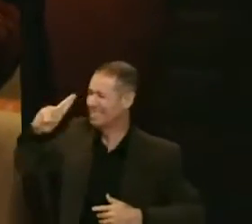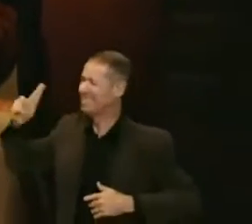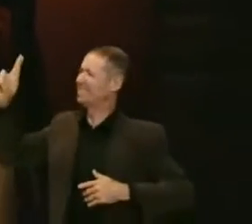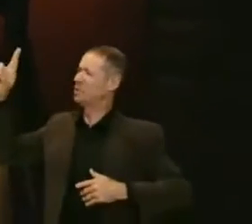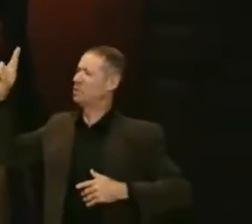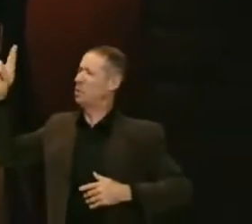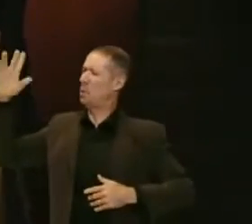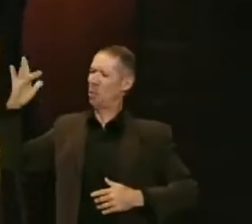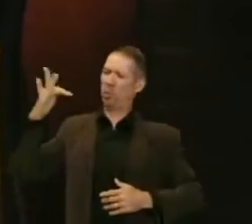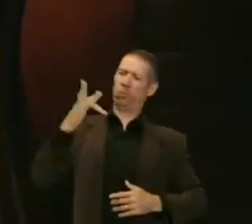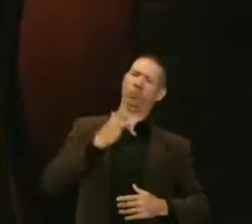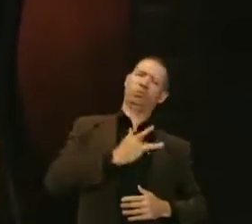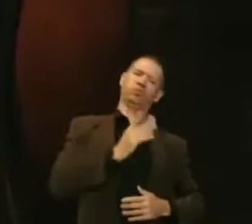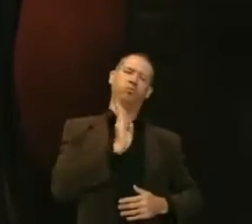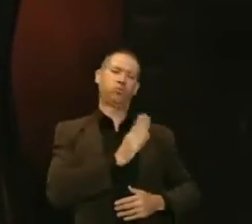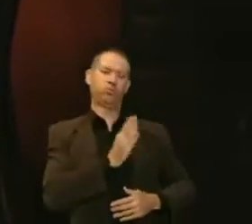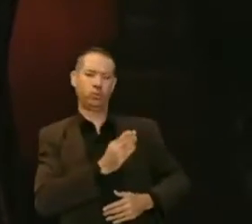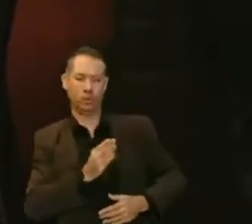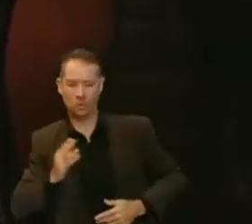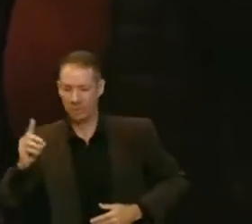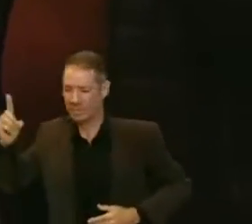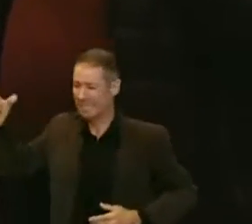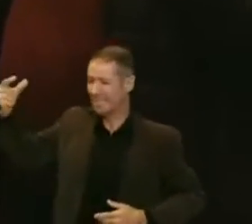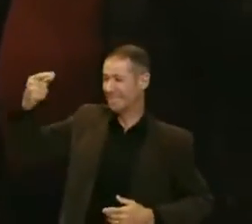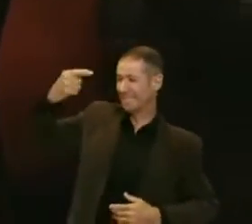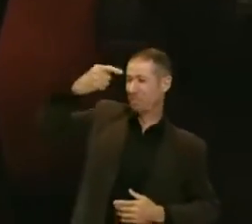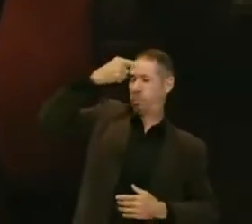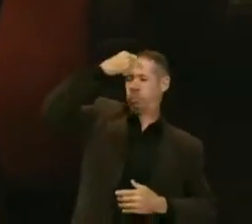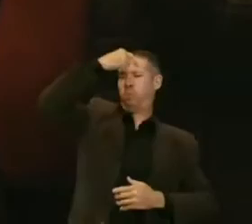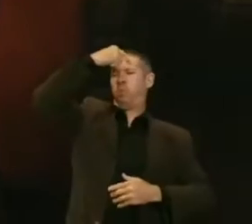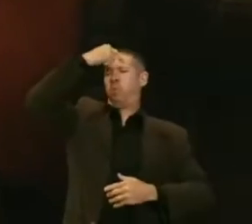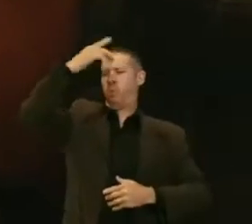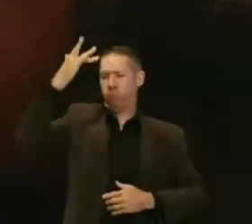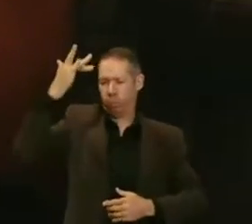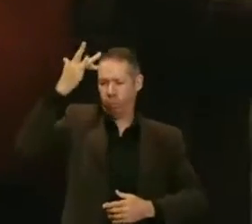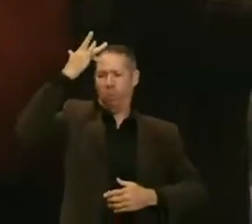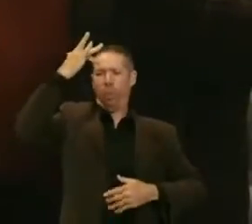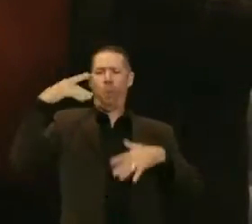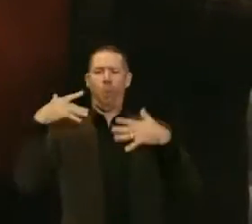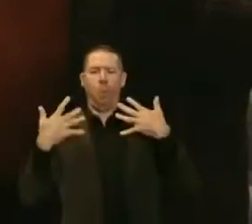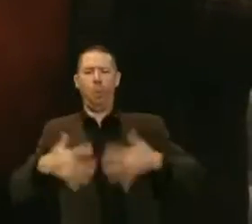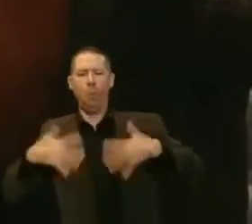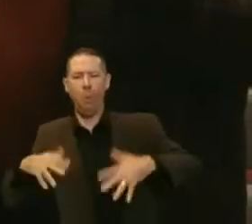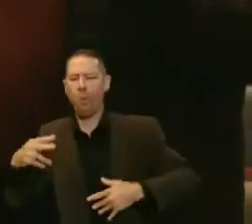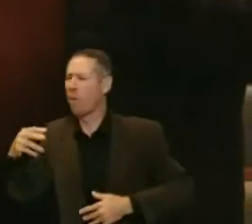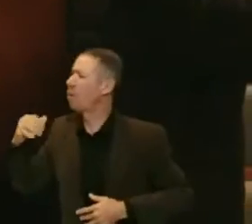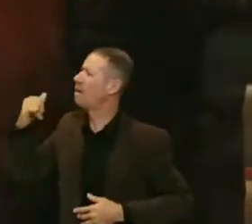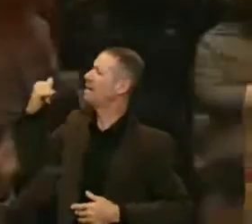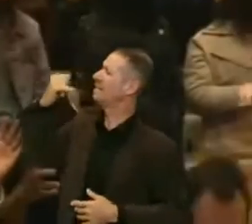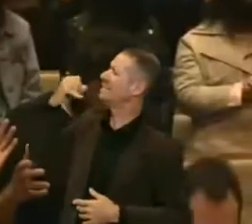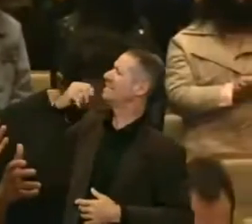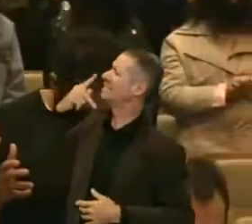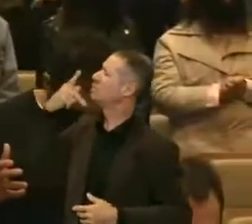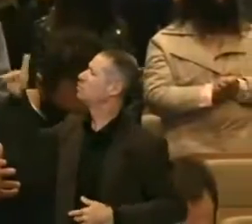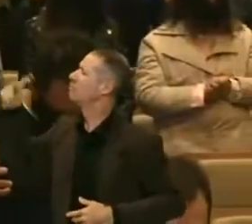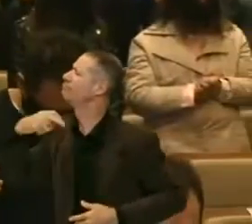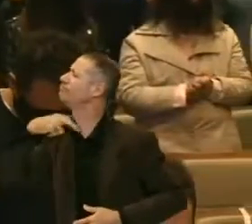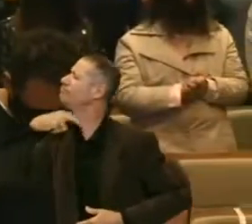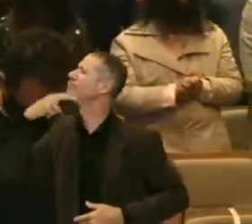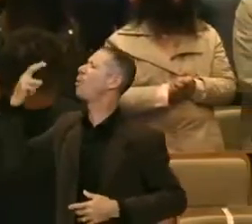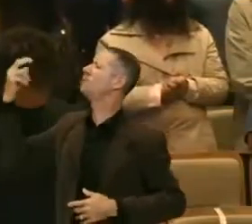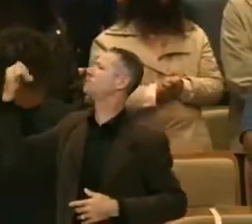nossos corações e a nossa mente. E que tão somente a Tua voz possamos ouvir neste